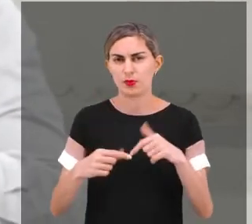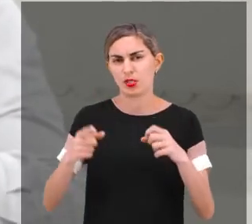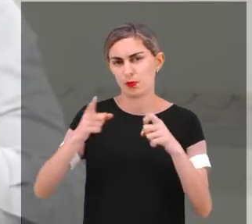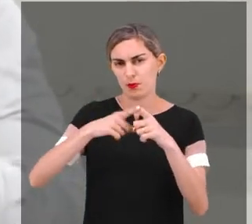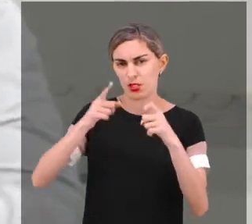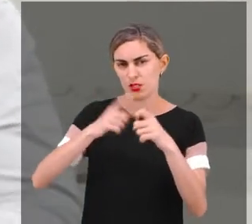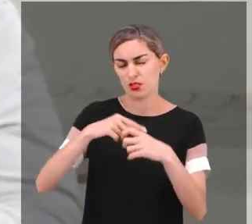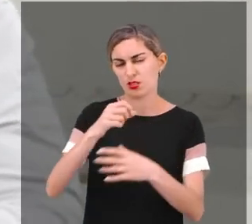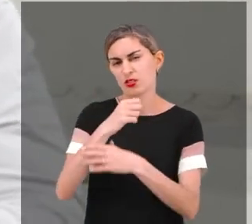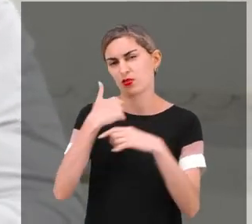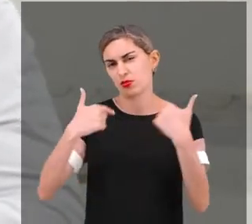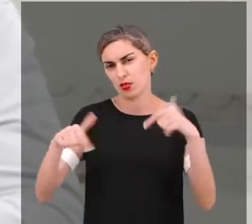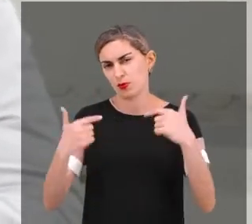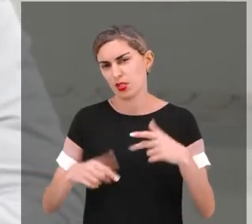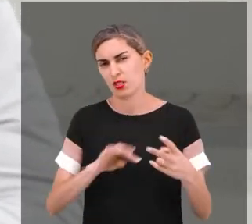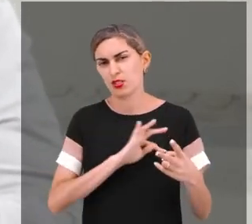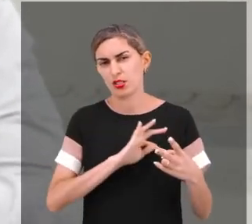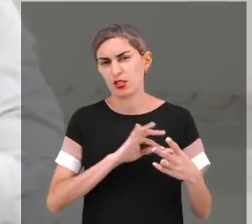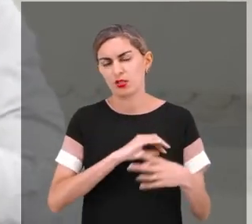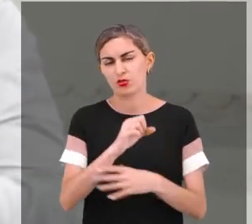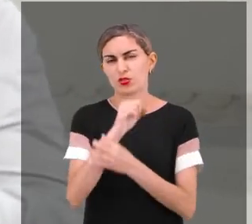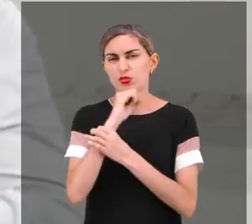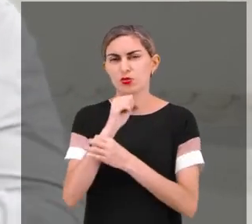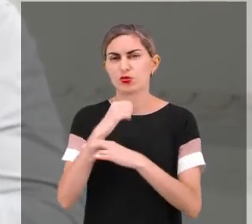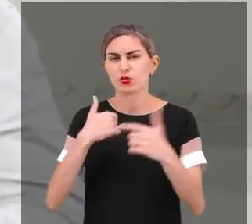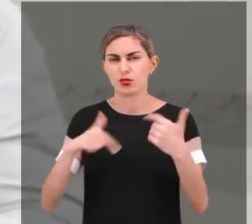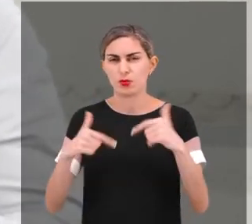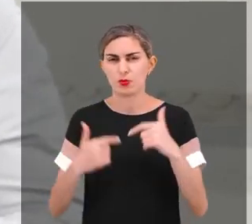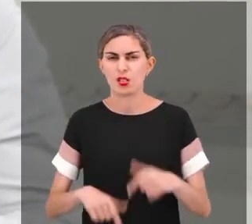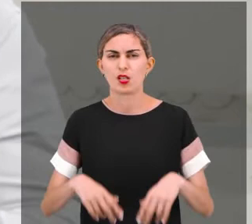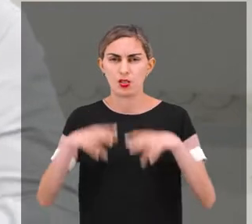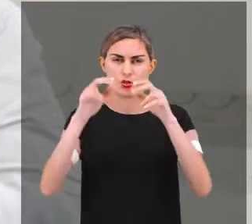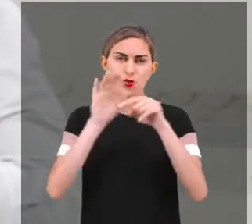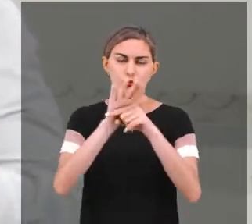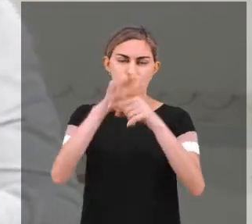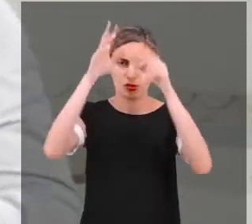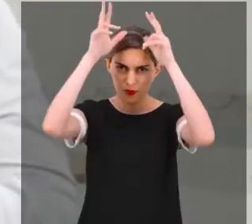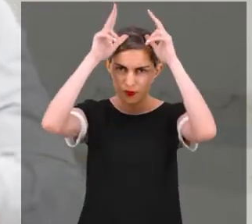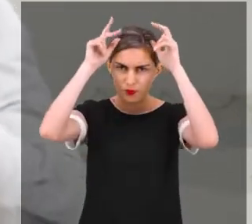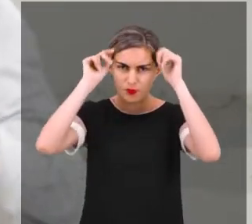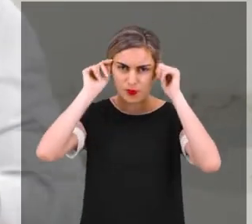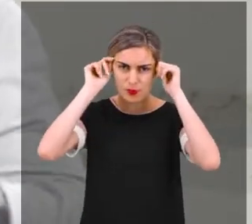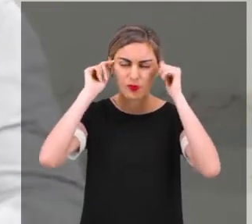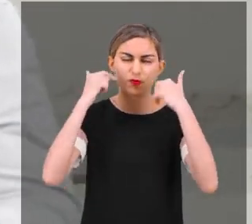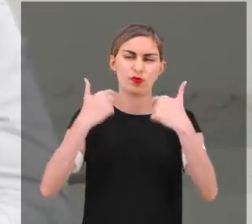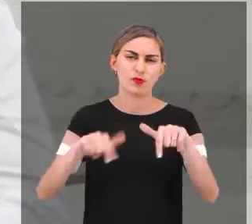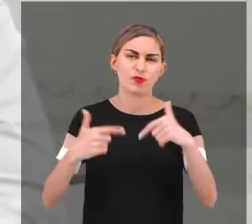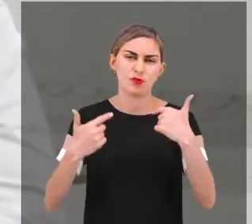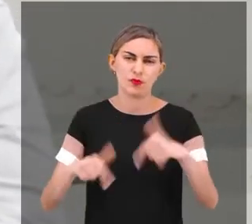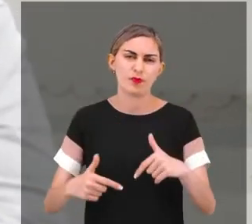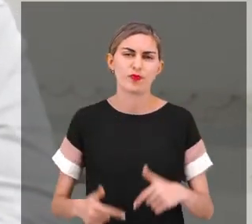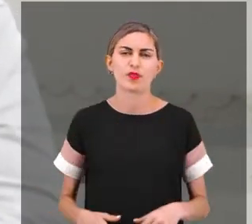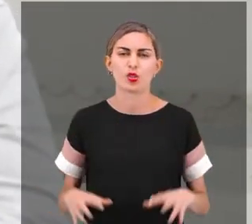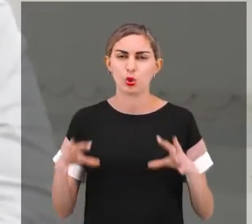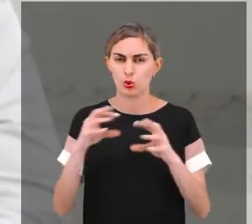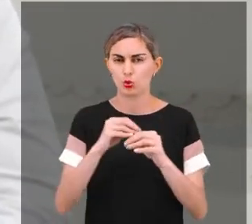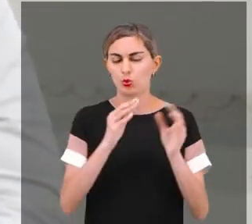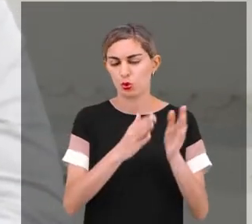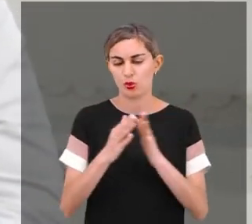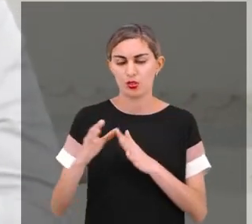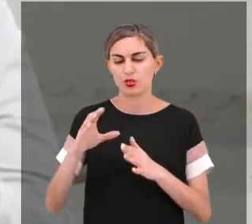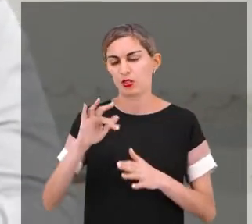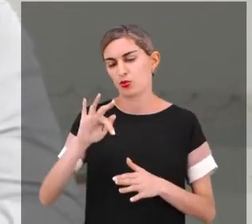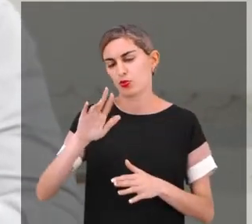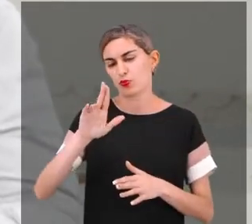trabalho, técnico de segurança do trabalho, auxiliar de enfermagem do trabalho, enfermeiro do trabalho, foram coordenados pela Fundacentro.